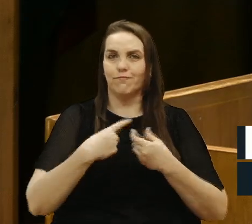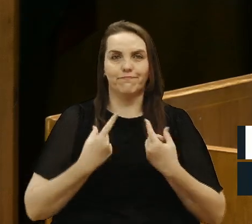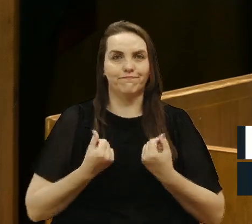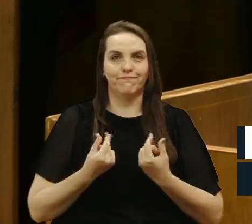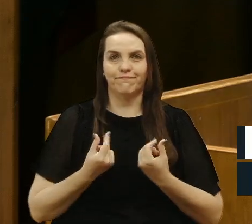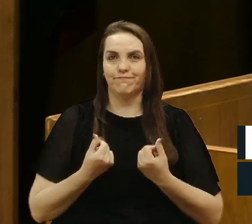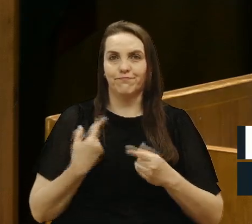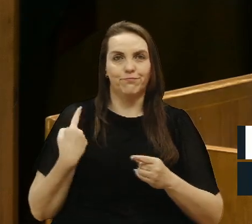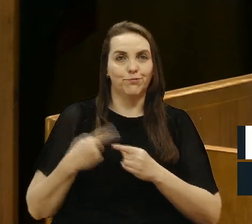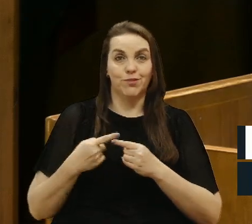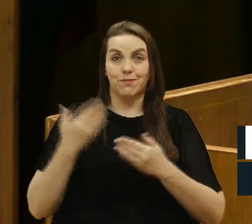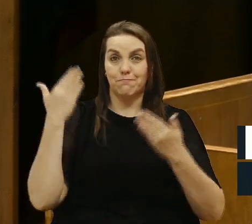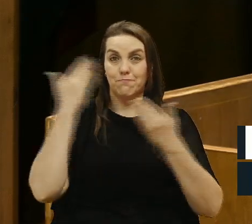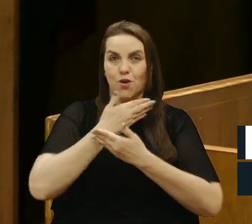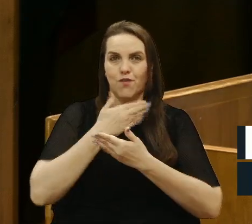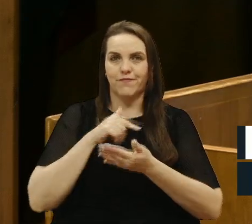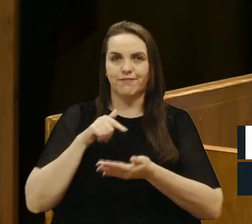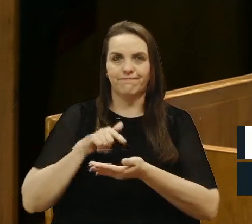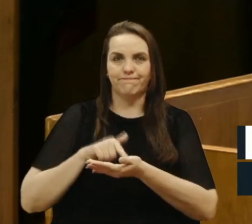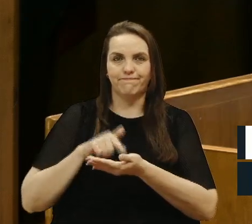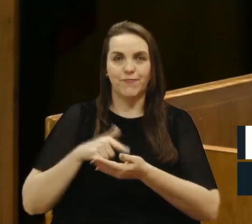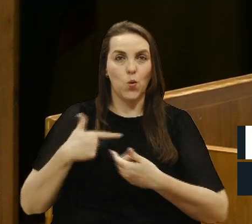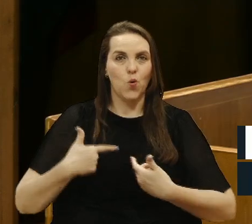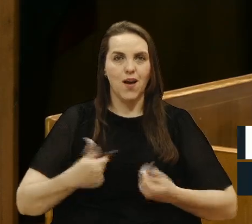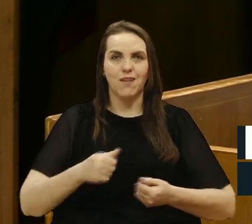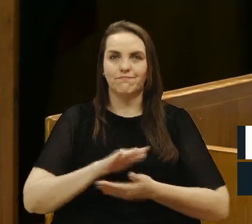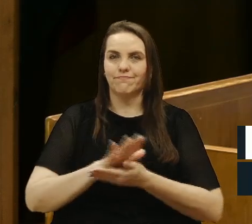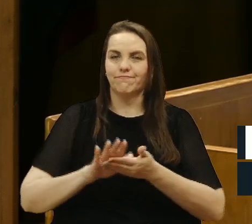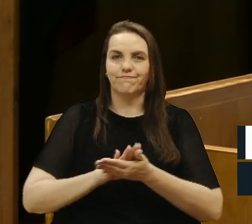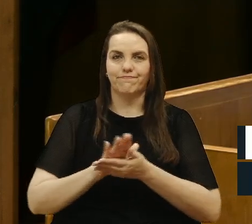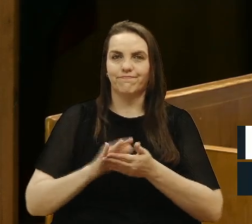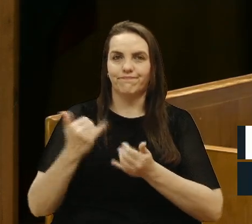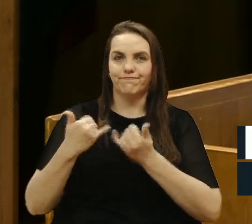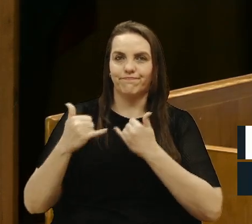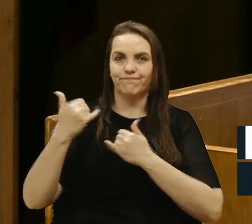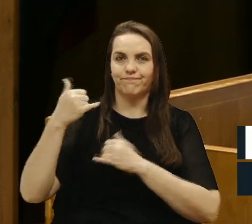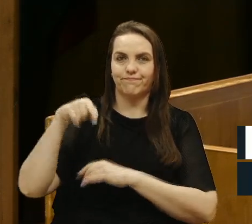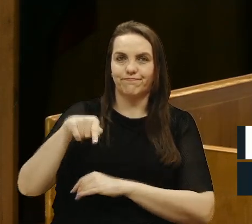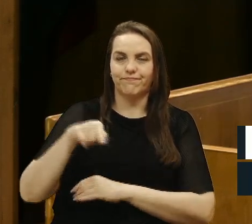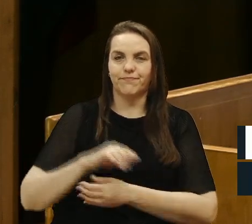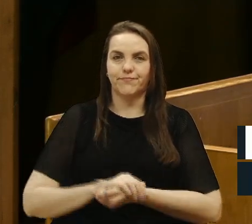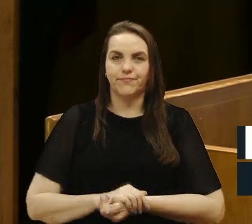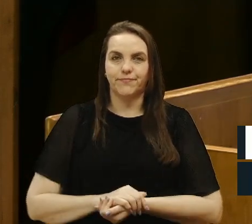porque você tem a prova que você não consumiu aquela energia.